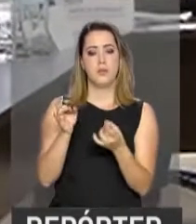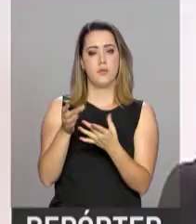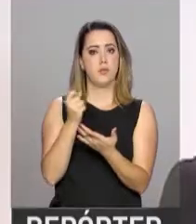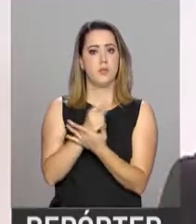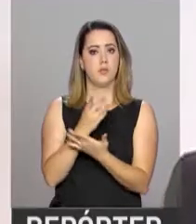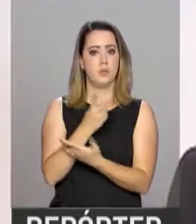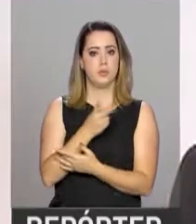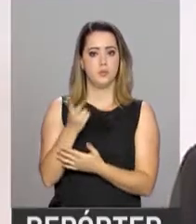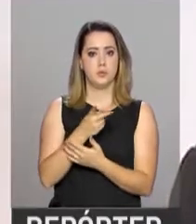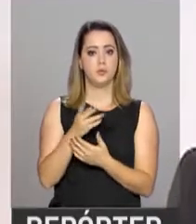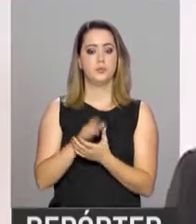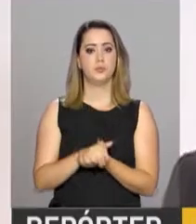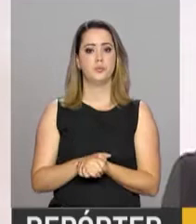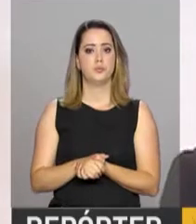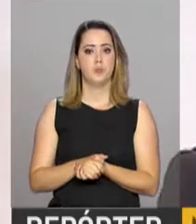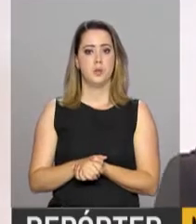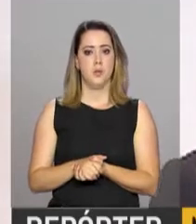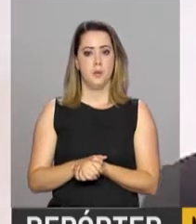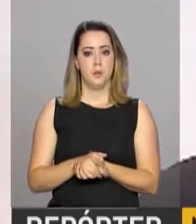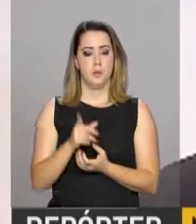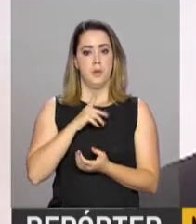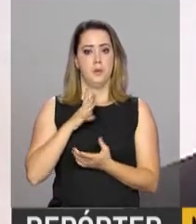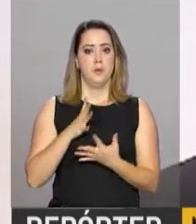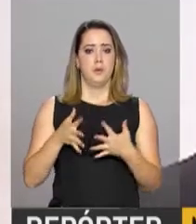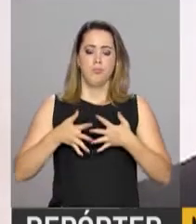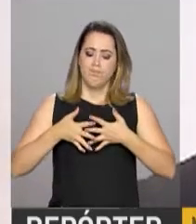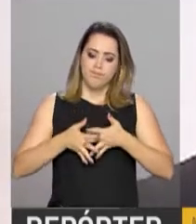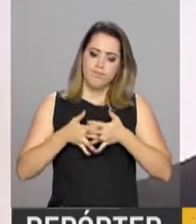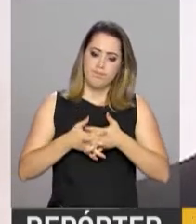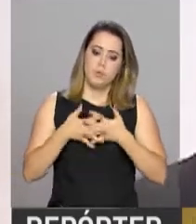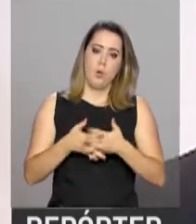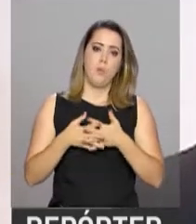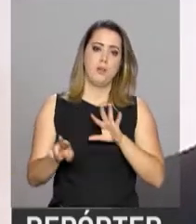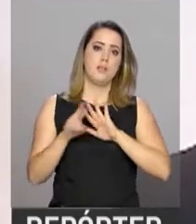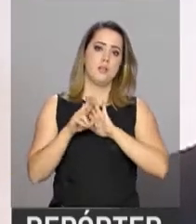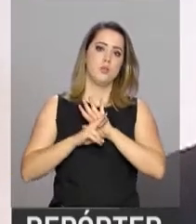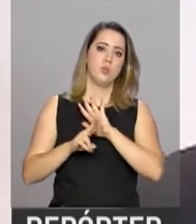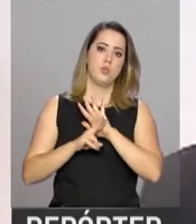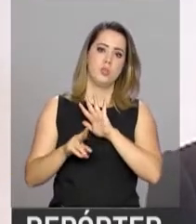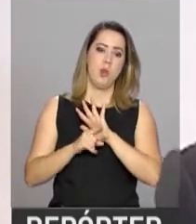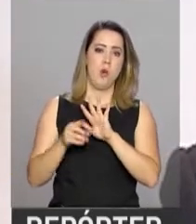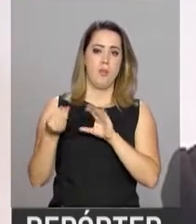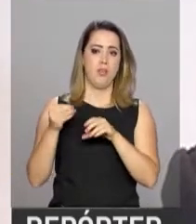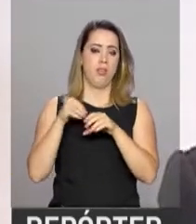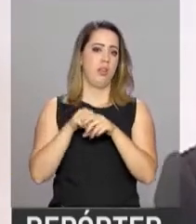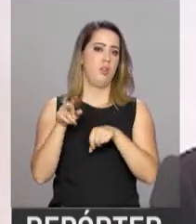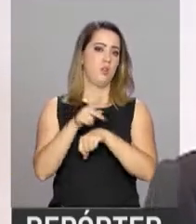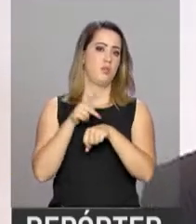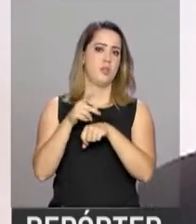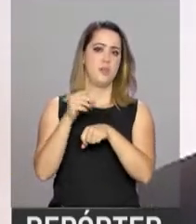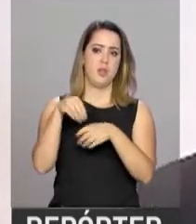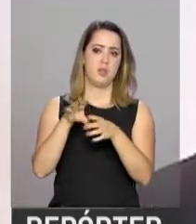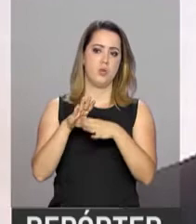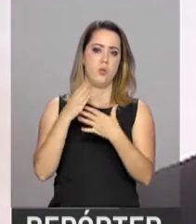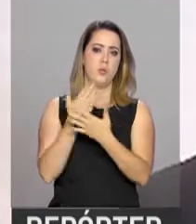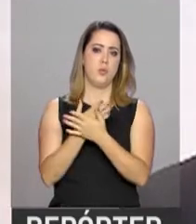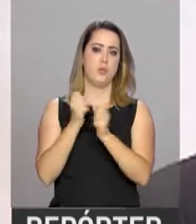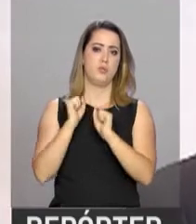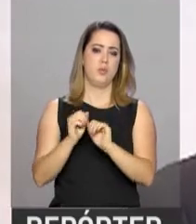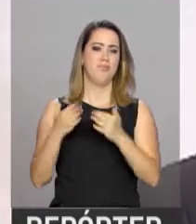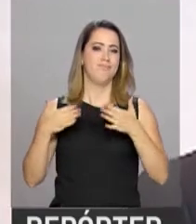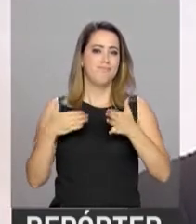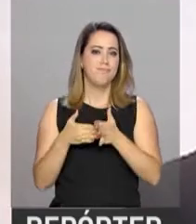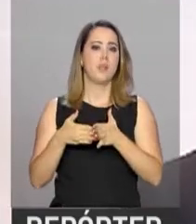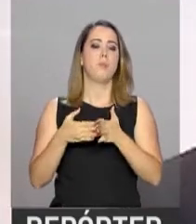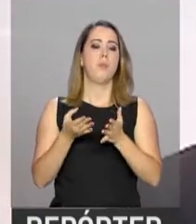bloco existe muitos entraves entre bloco entre os países do bloco que impede com que o comércio seja mais livre seja